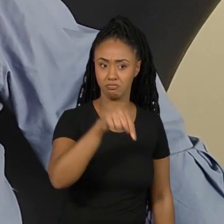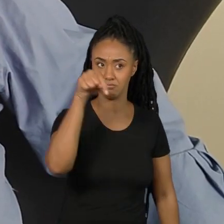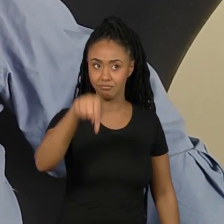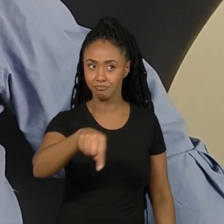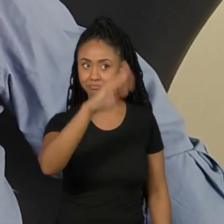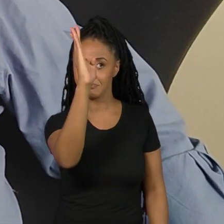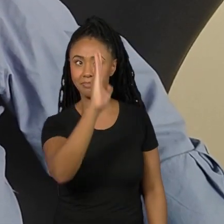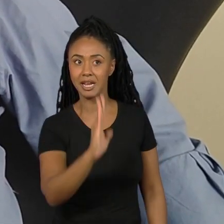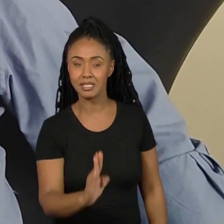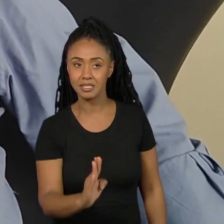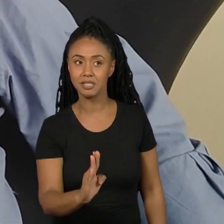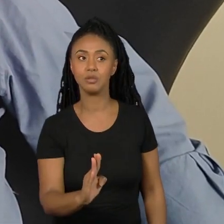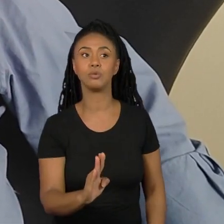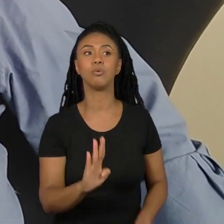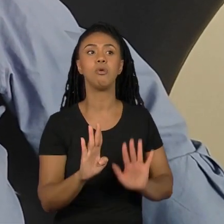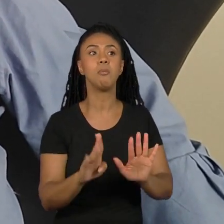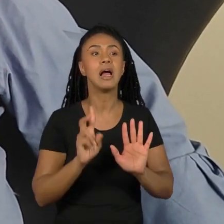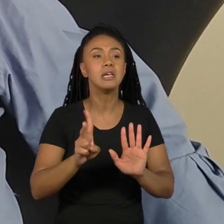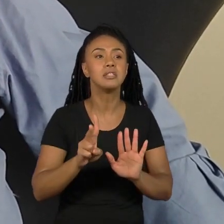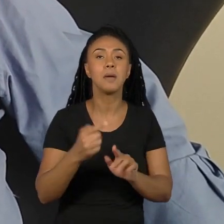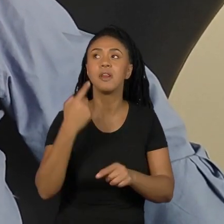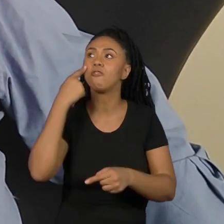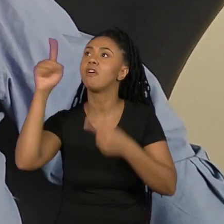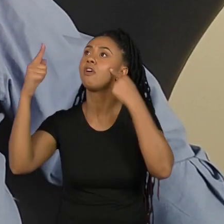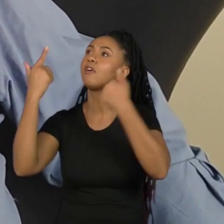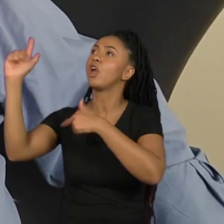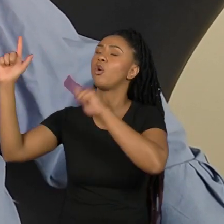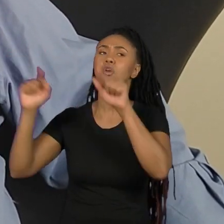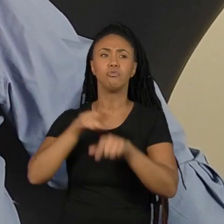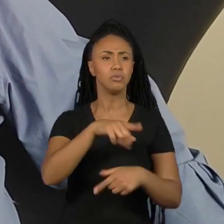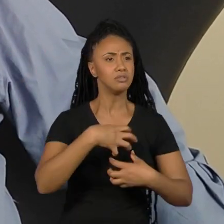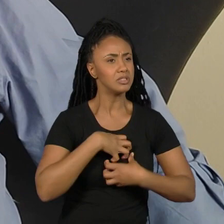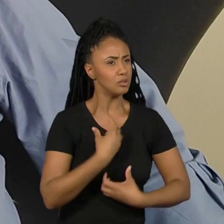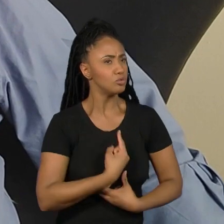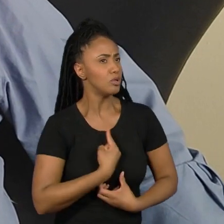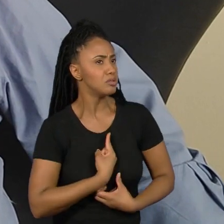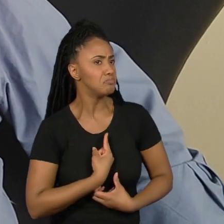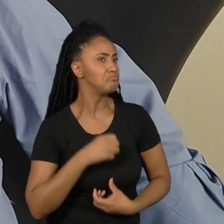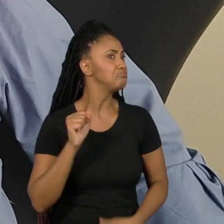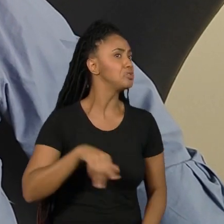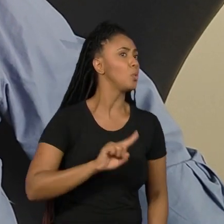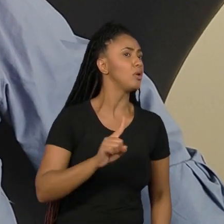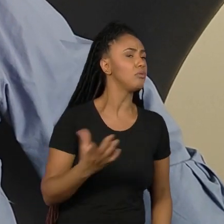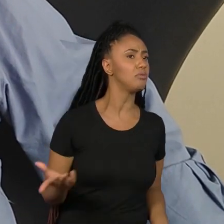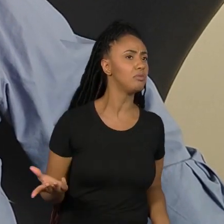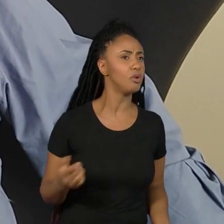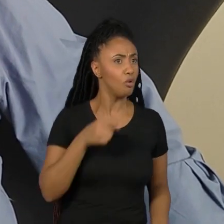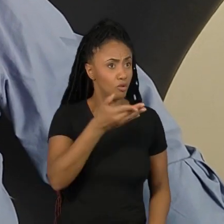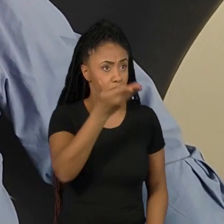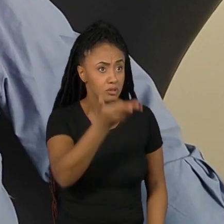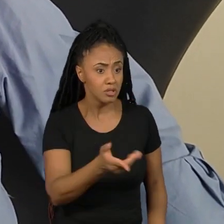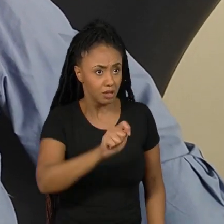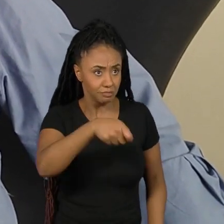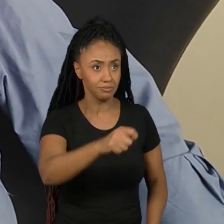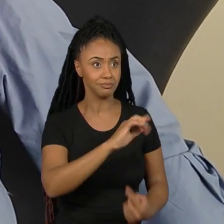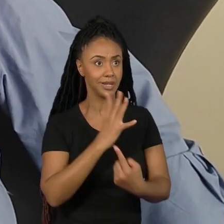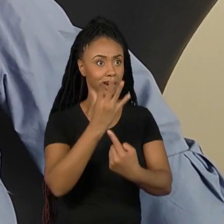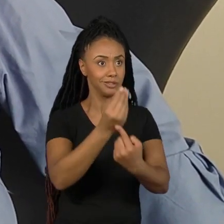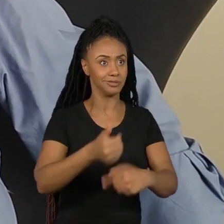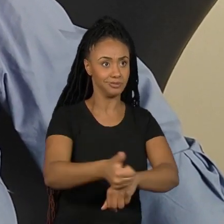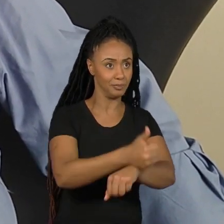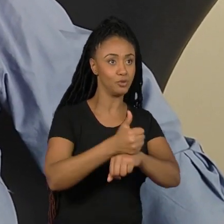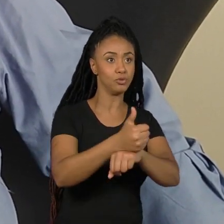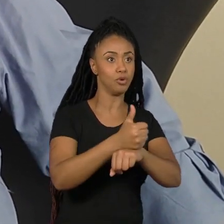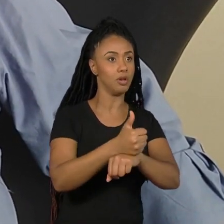olhos voltados para outras coisas, se sente solidão. Se você como artista, um artista